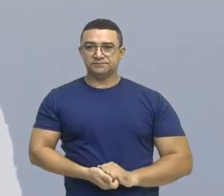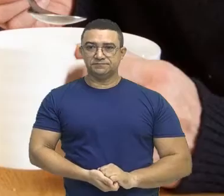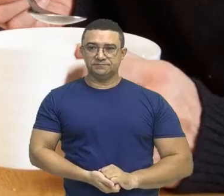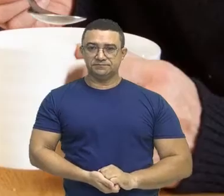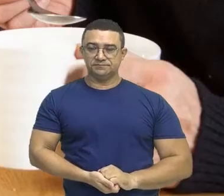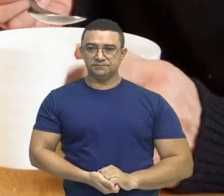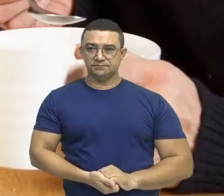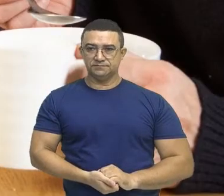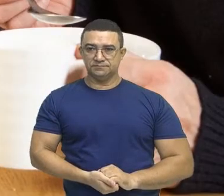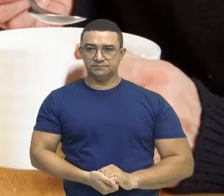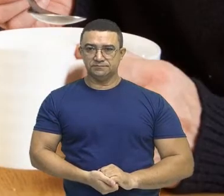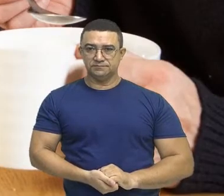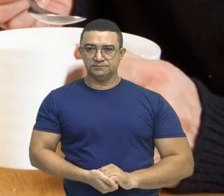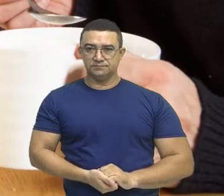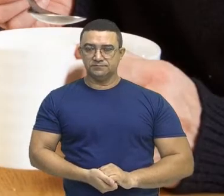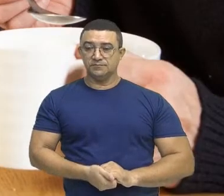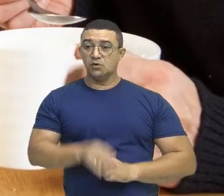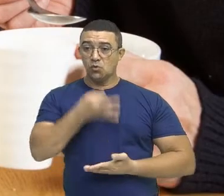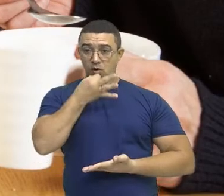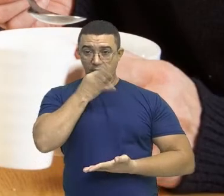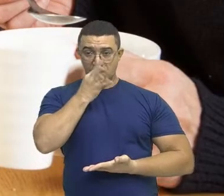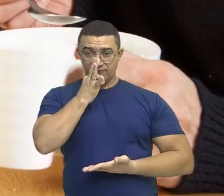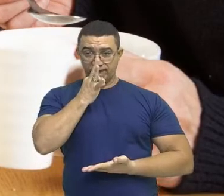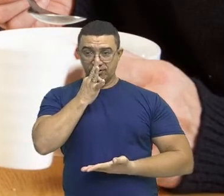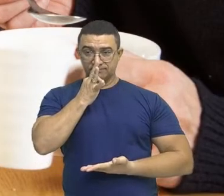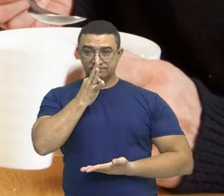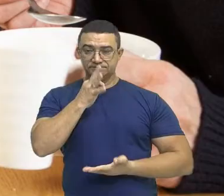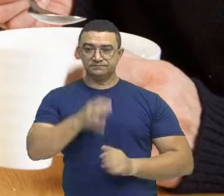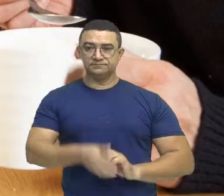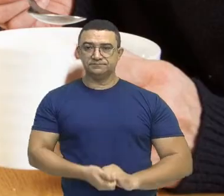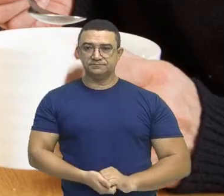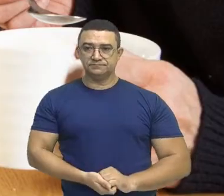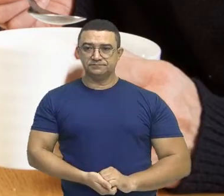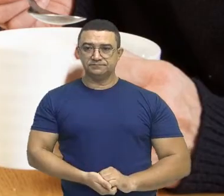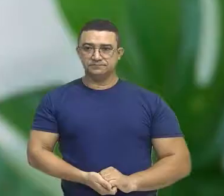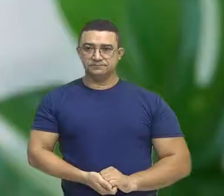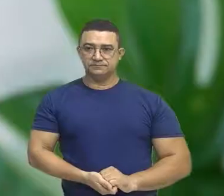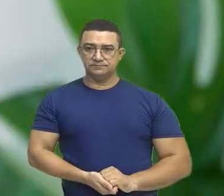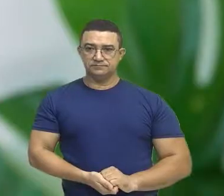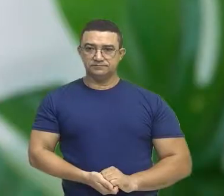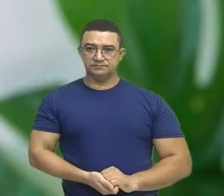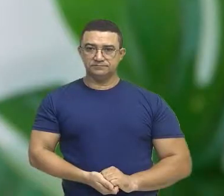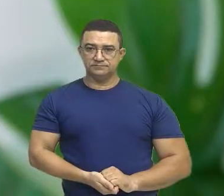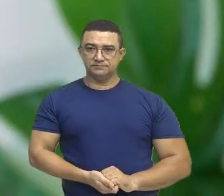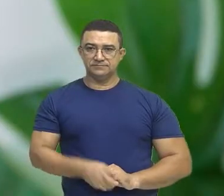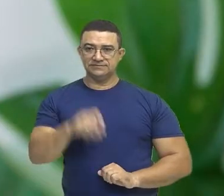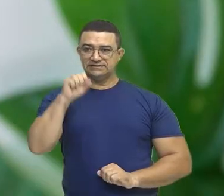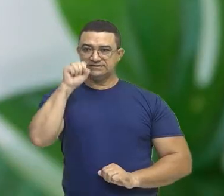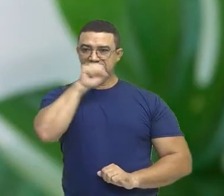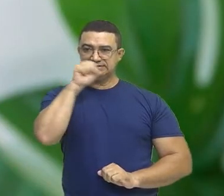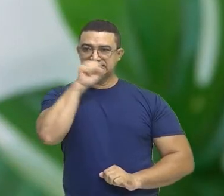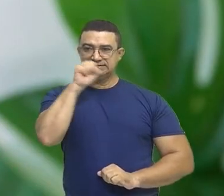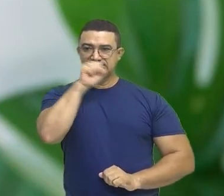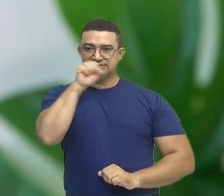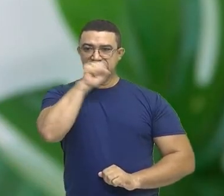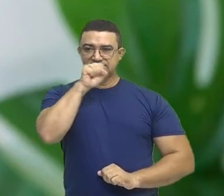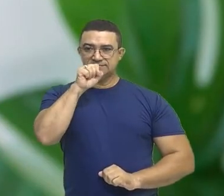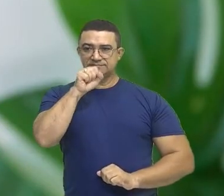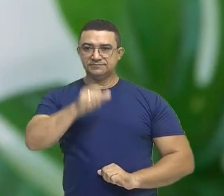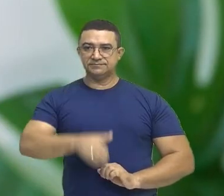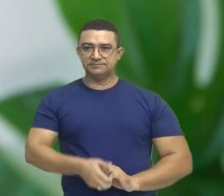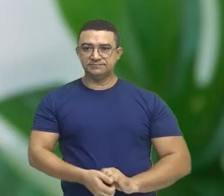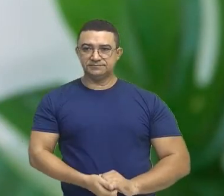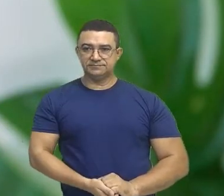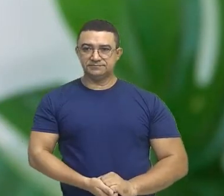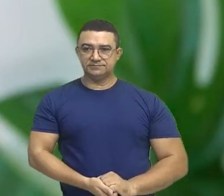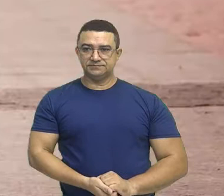hair. Tomar café. Have breakfast. Escovar os dentes. Brush